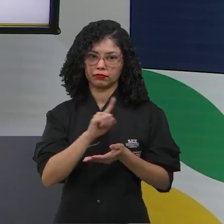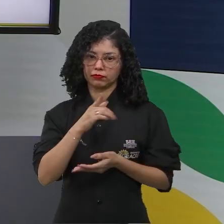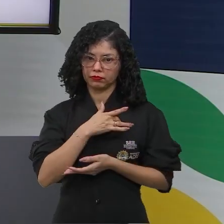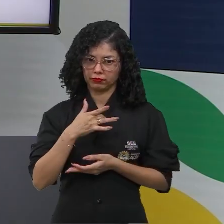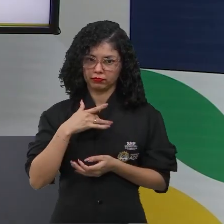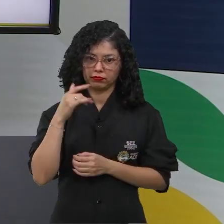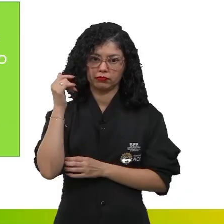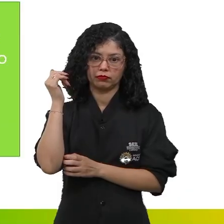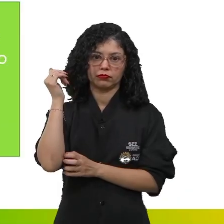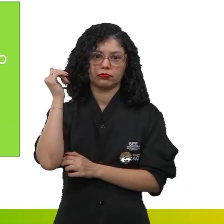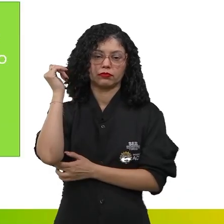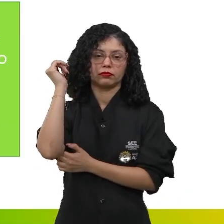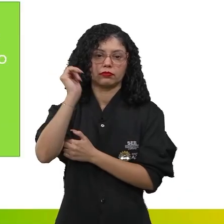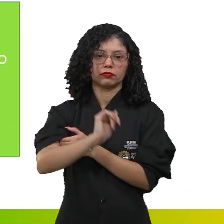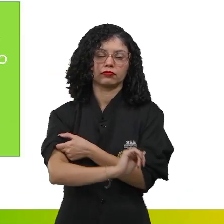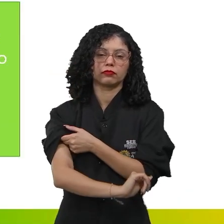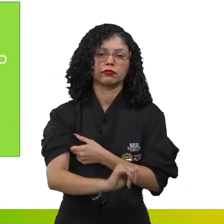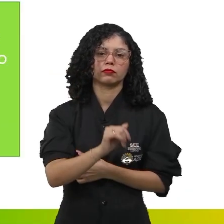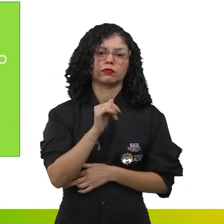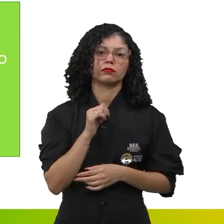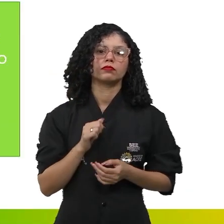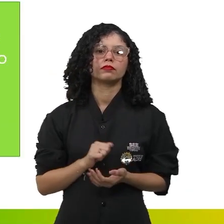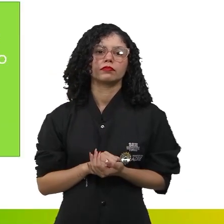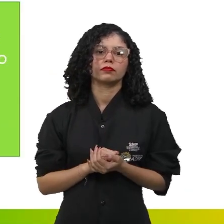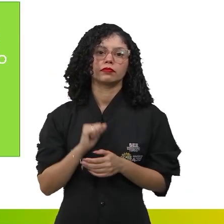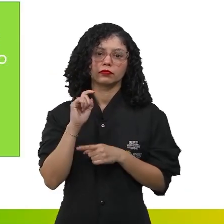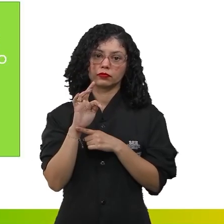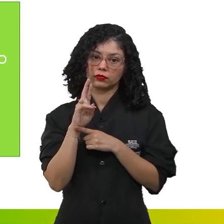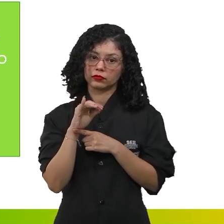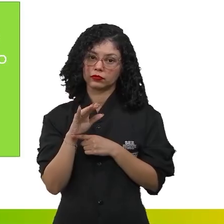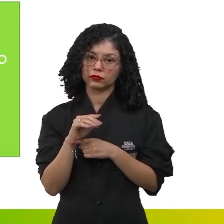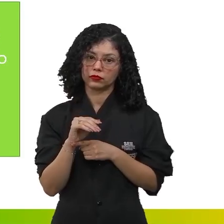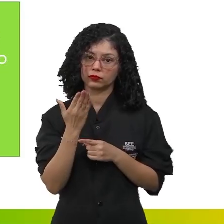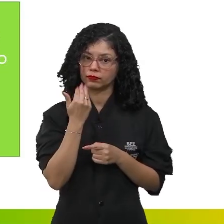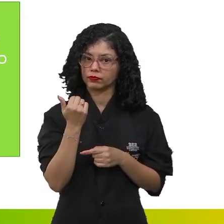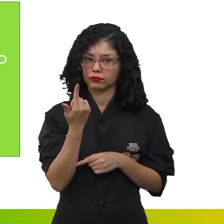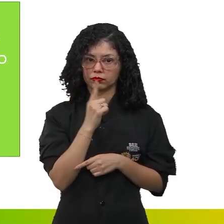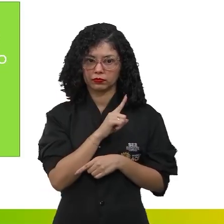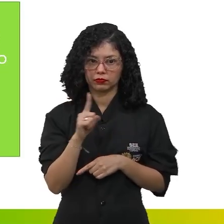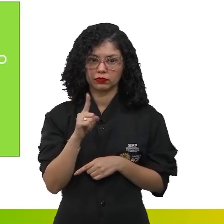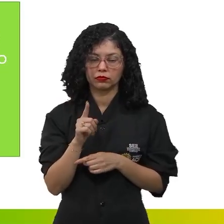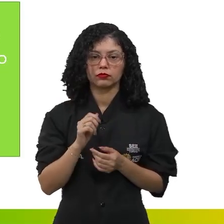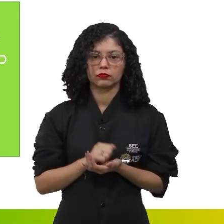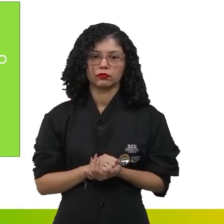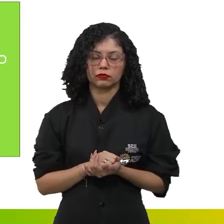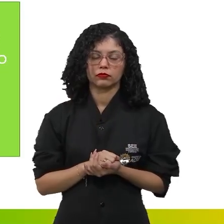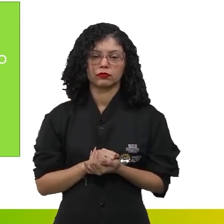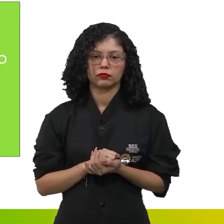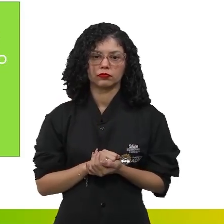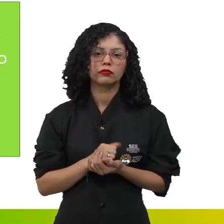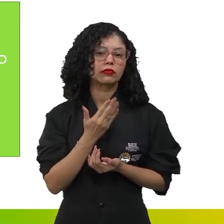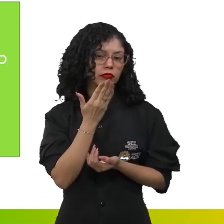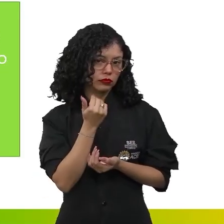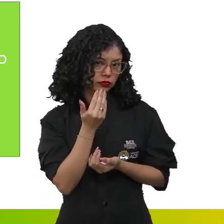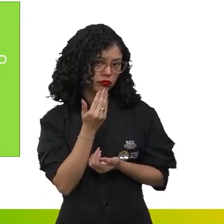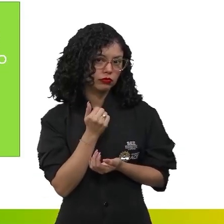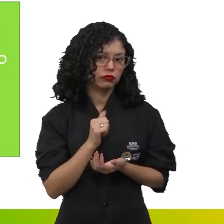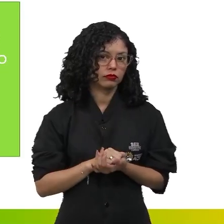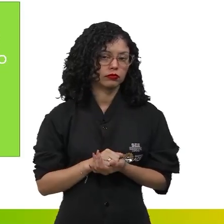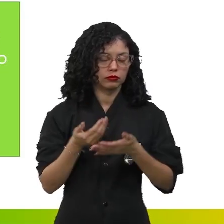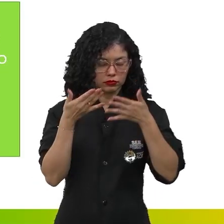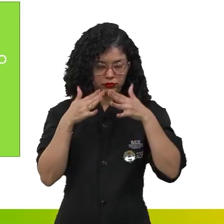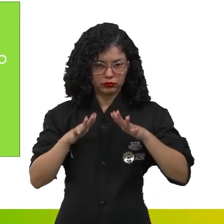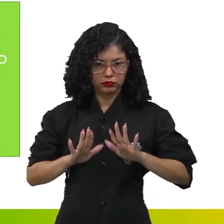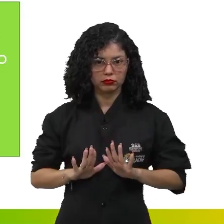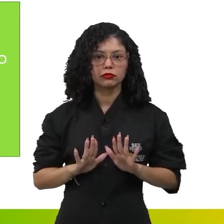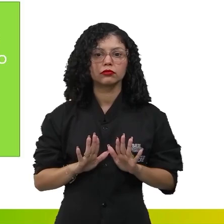saudáveis. Vamos focar aqui na tela que temos alguns exemplos. Ó. Anorexia, que seria a restrição. Então, se a minha alimentação